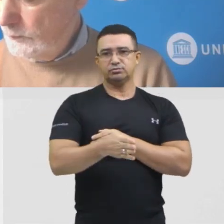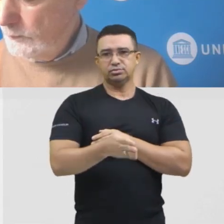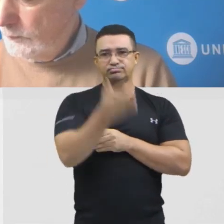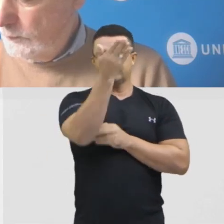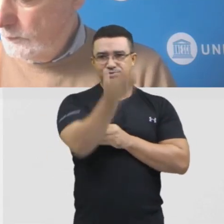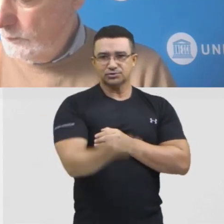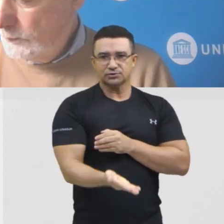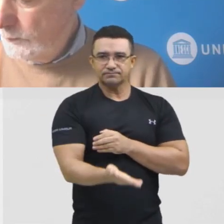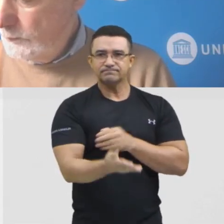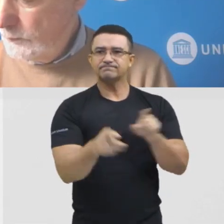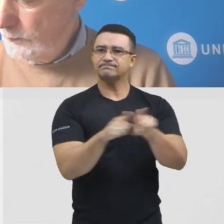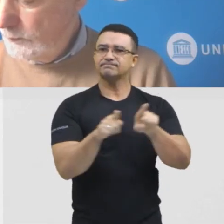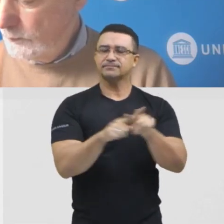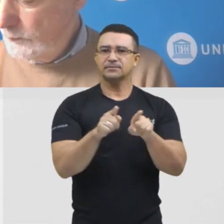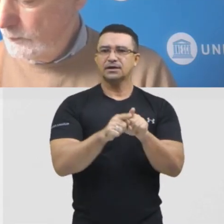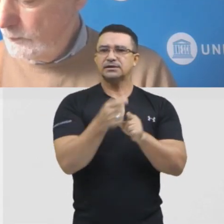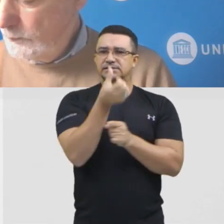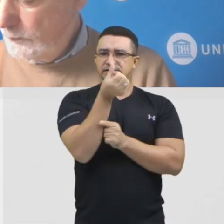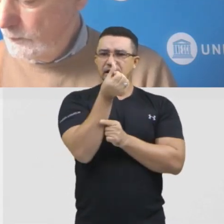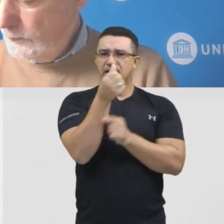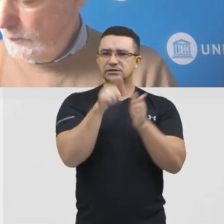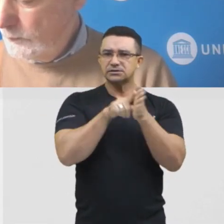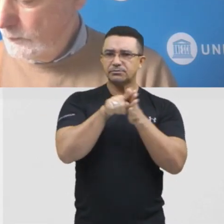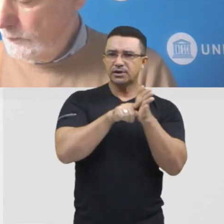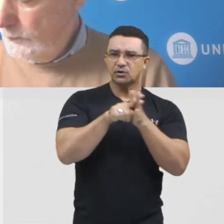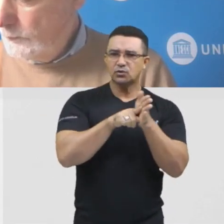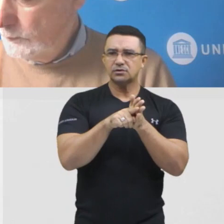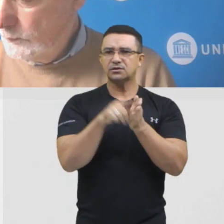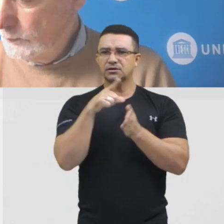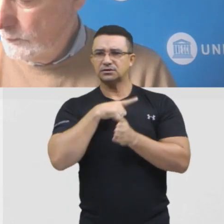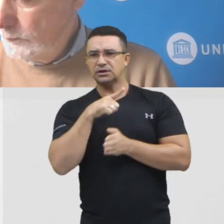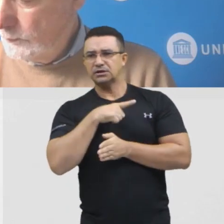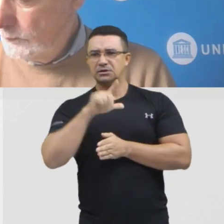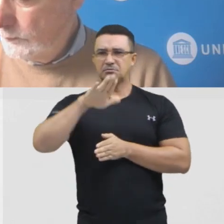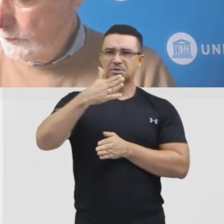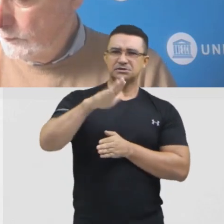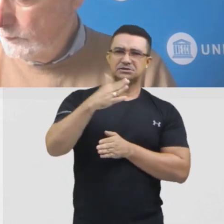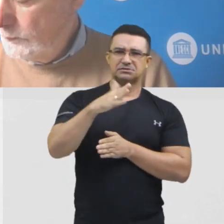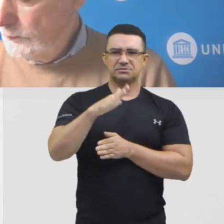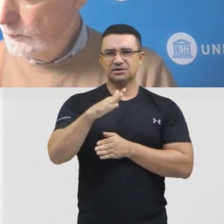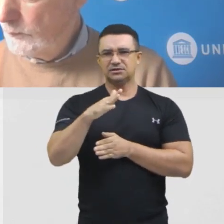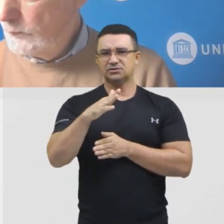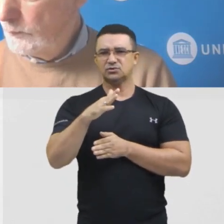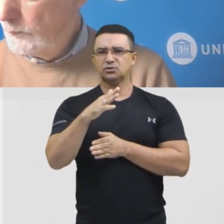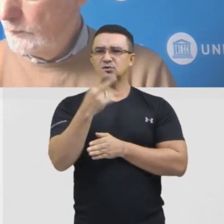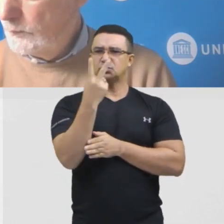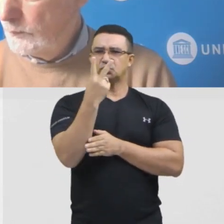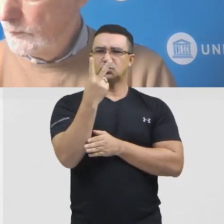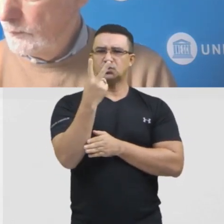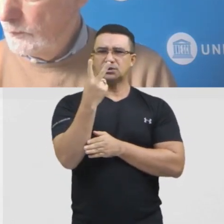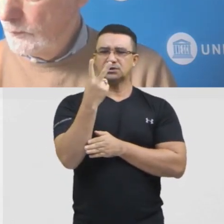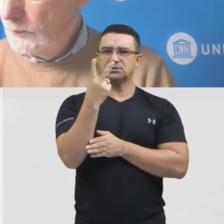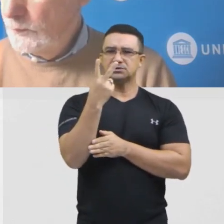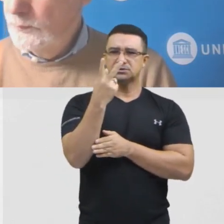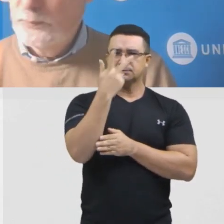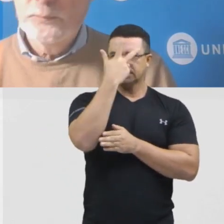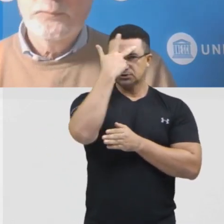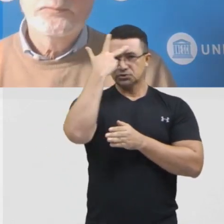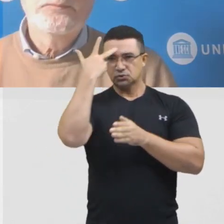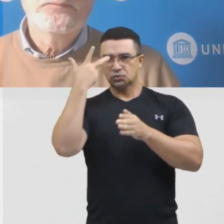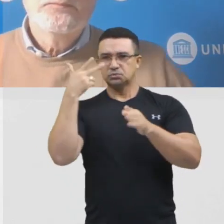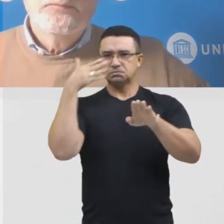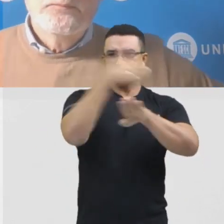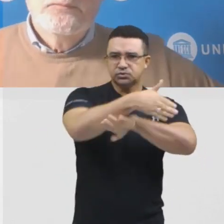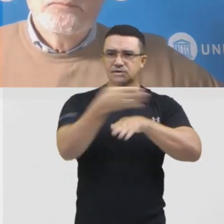6 questões, nós também temos a previsão de ter pelo menos 2 participações nas interações